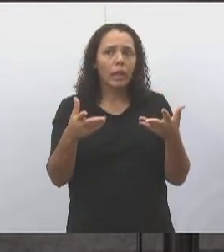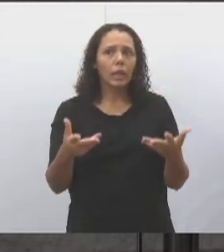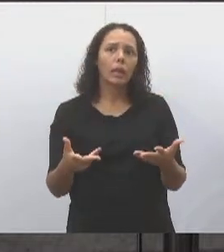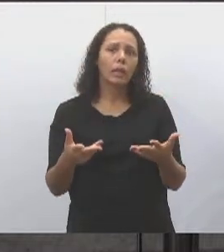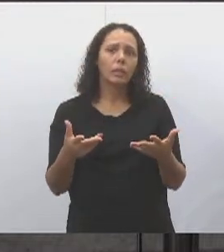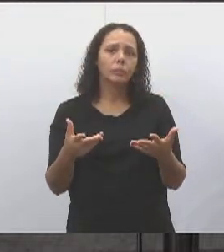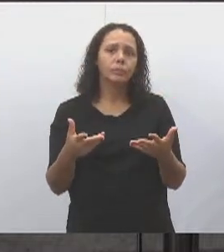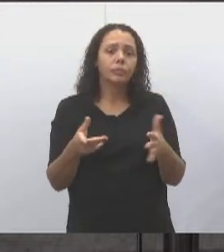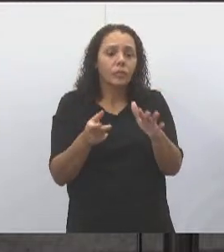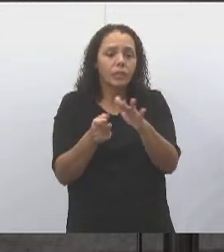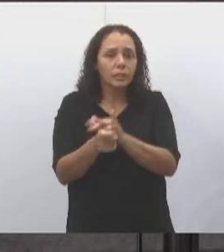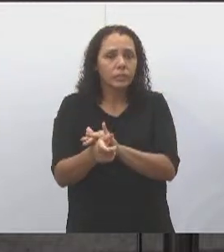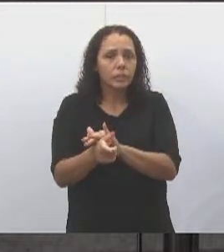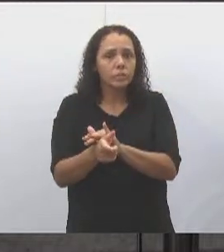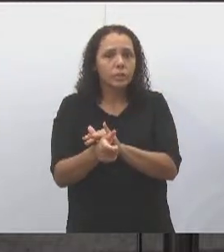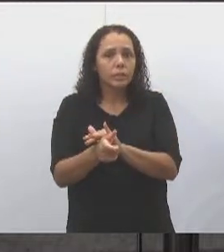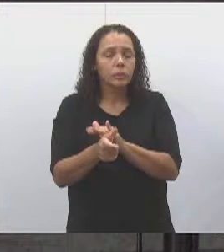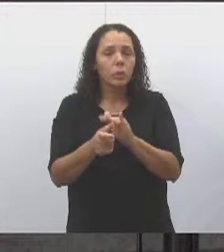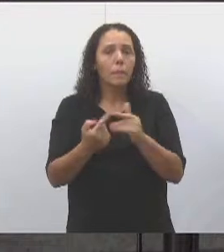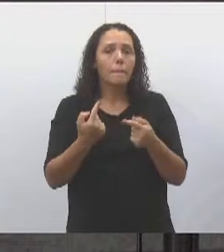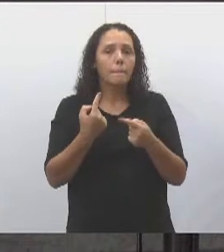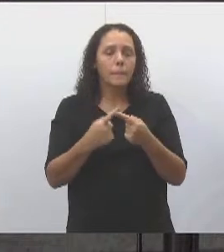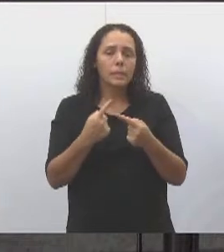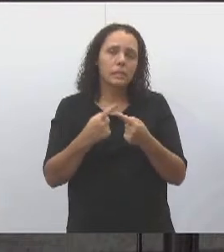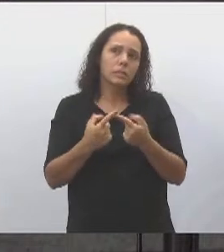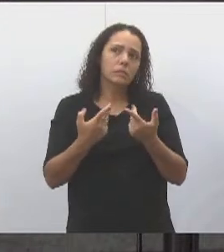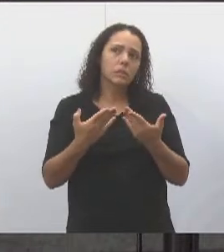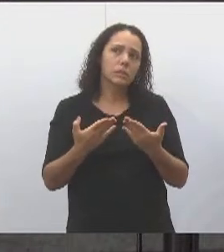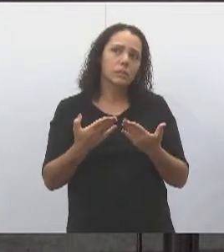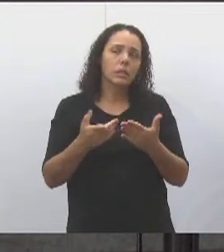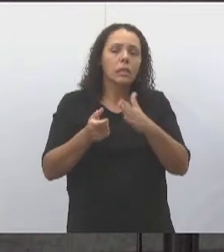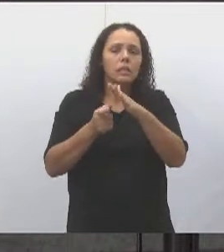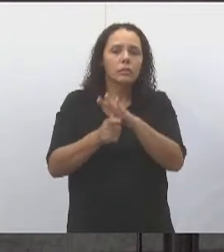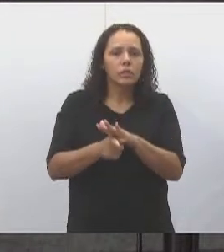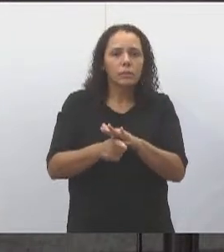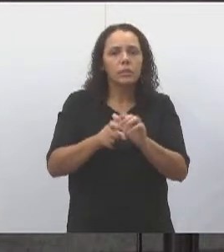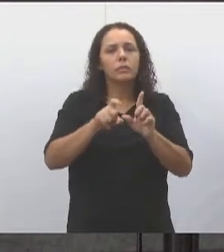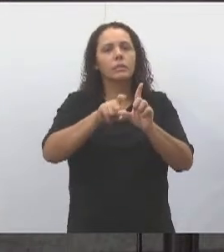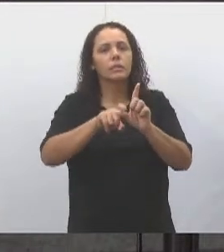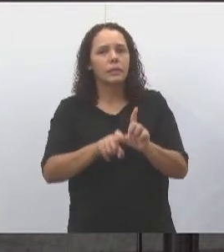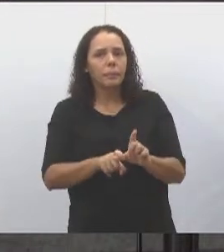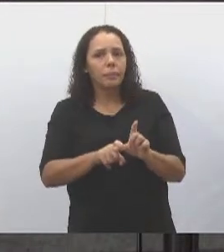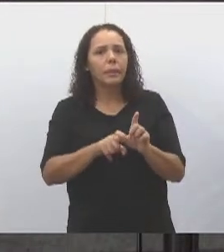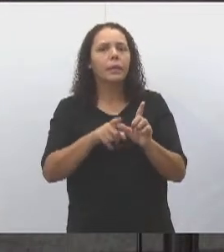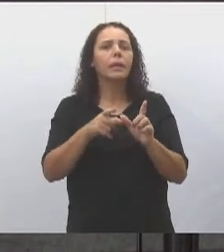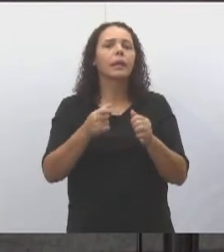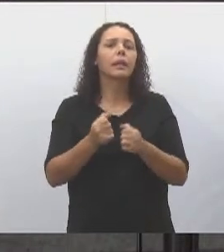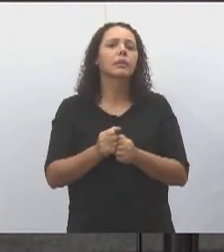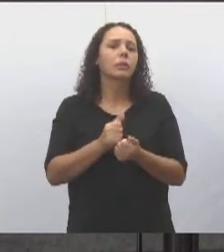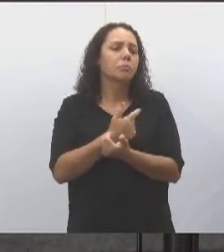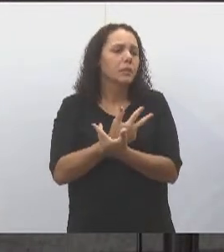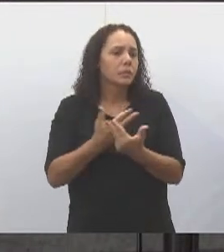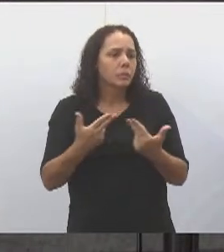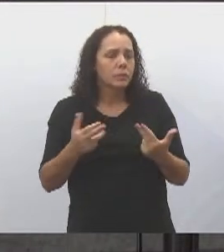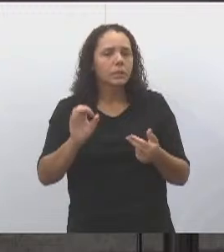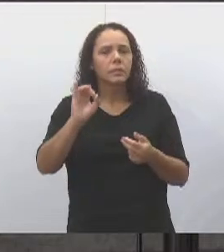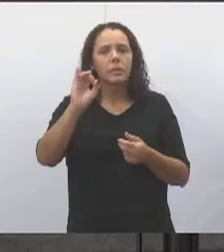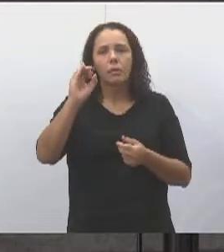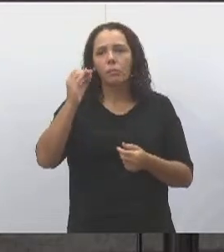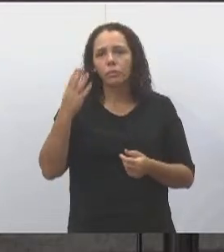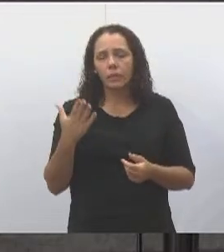de investimentos, embora o investimento dependa muito do mercado financeiro,